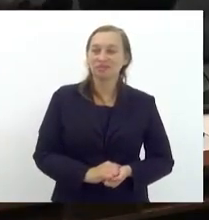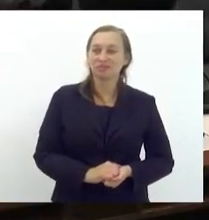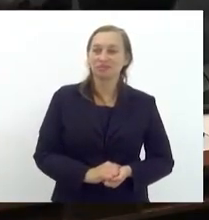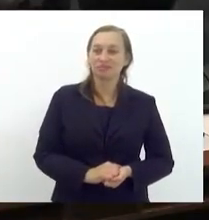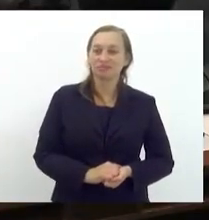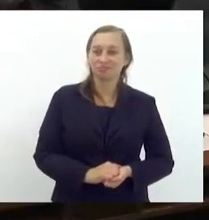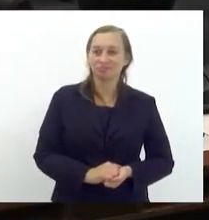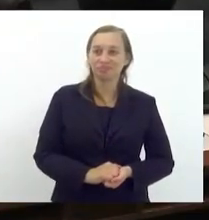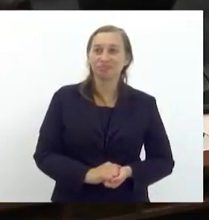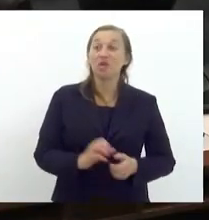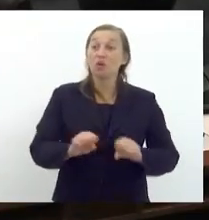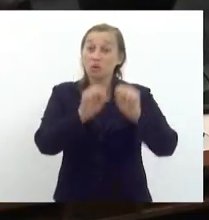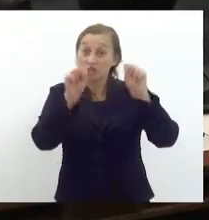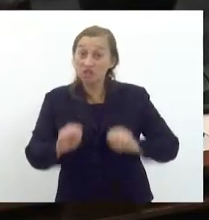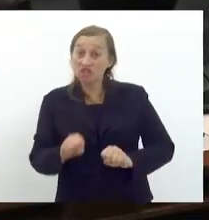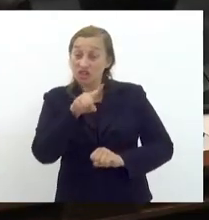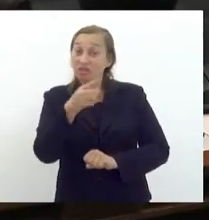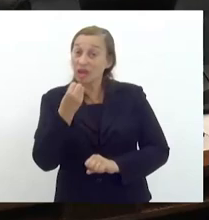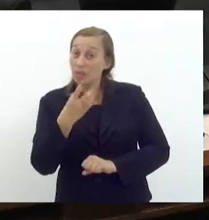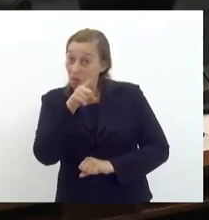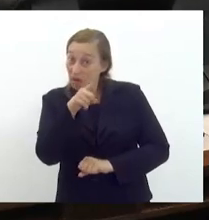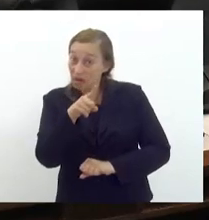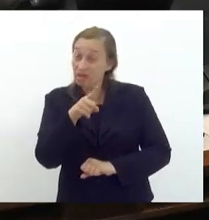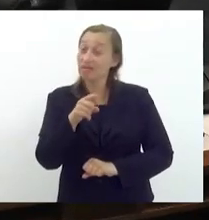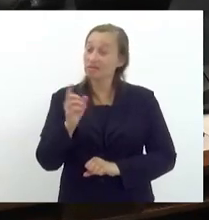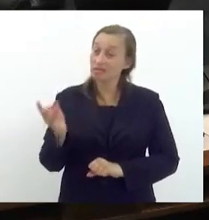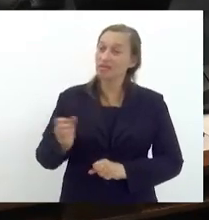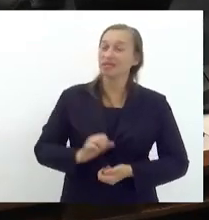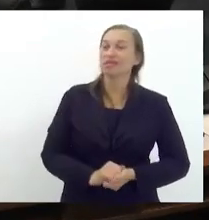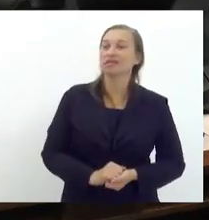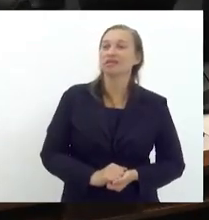e o sistema tá funcionando tá gente